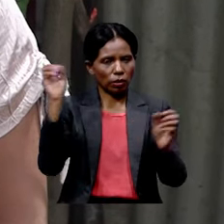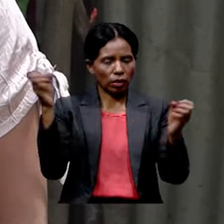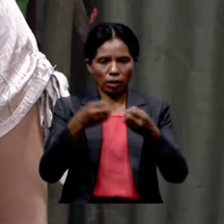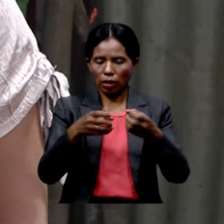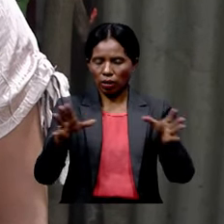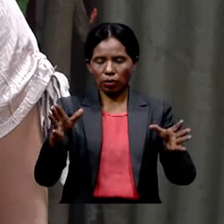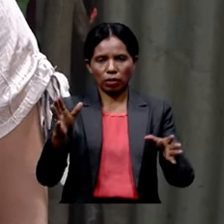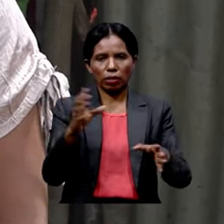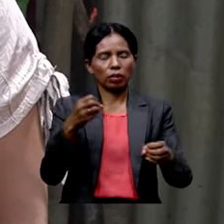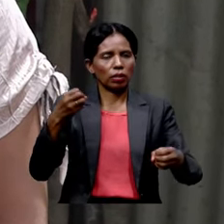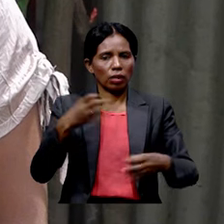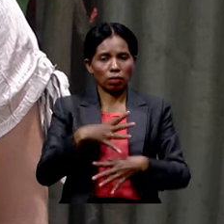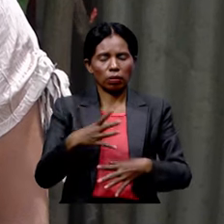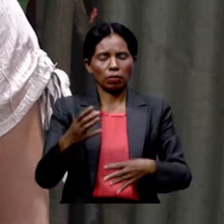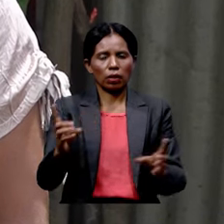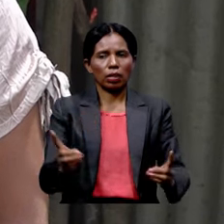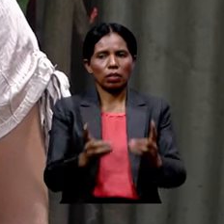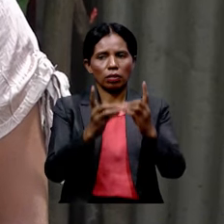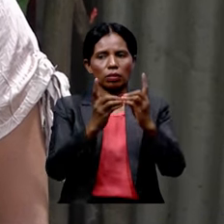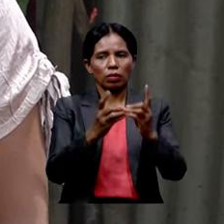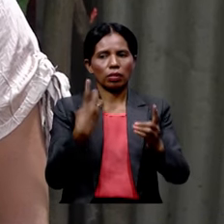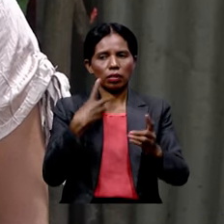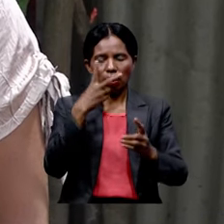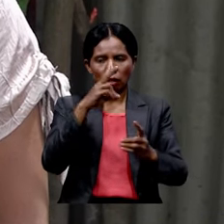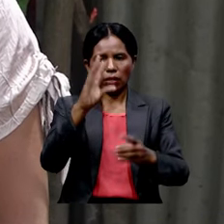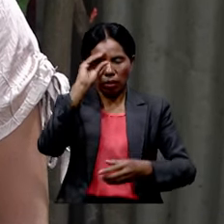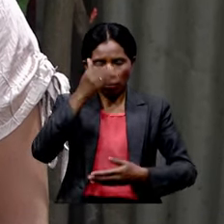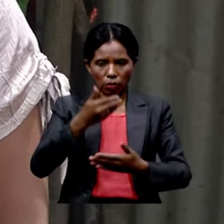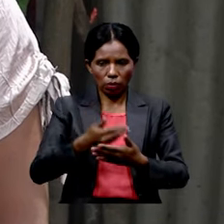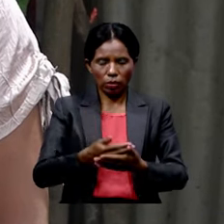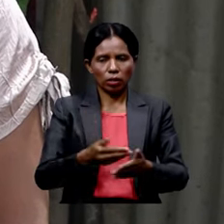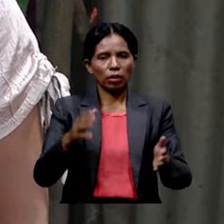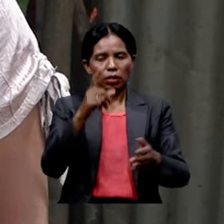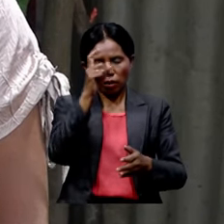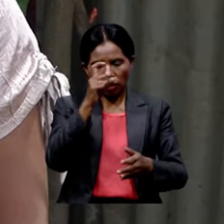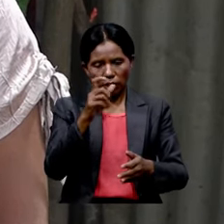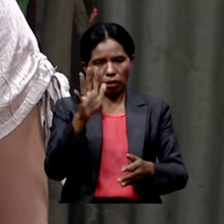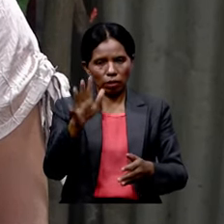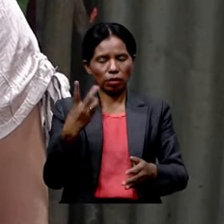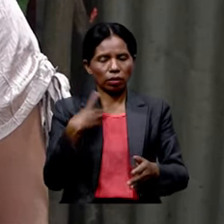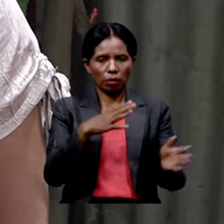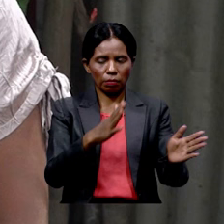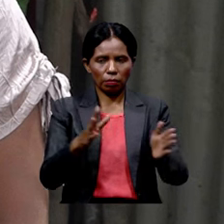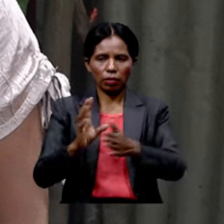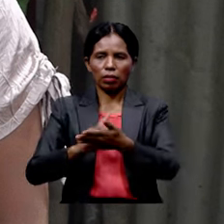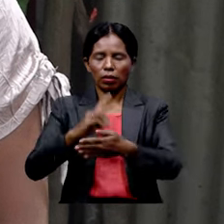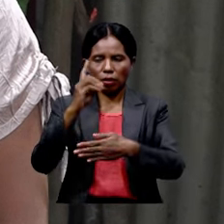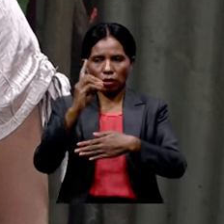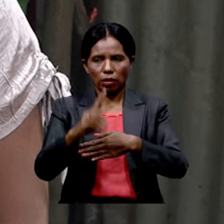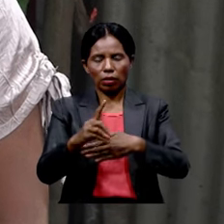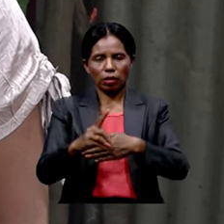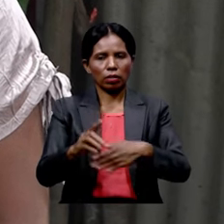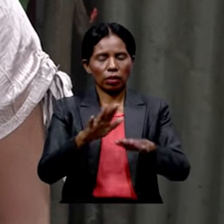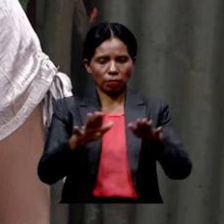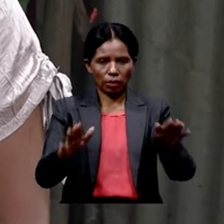kakutak kanesan trauma ne benya enfrenta Lilio ita haremos nia uang nebe sike kuam fuentinan lima ita hare proseso de desenvolvimento ne crescimento labari